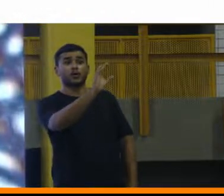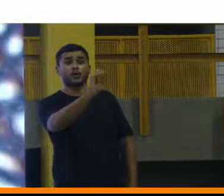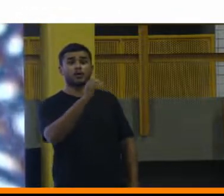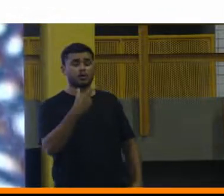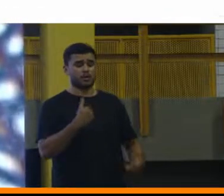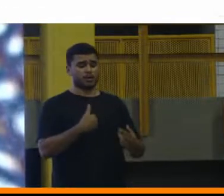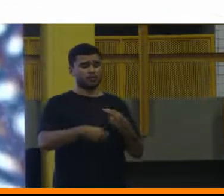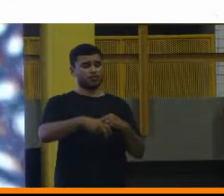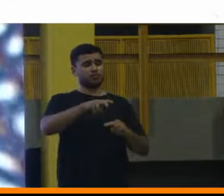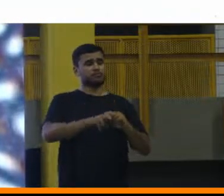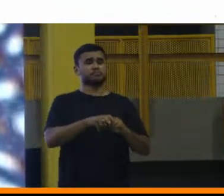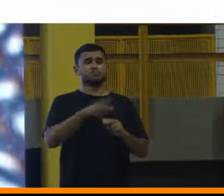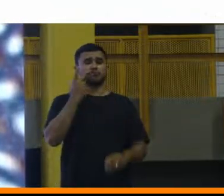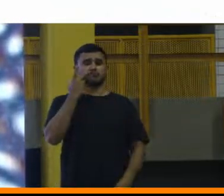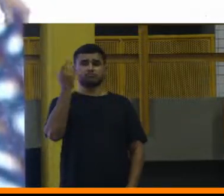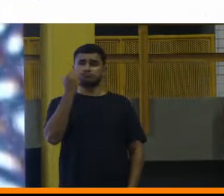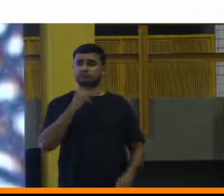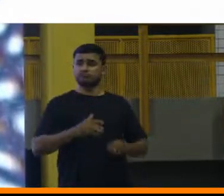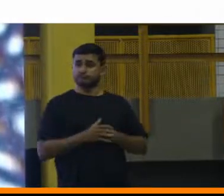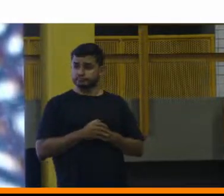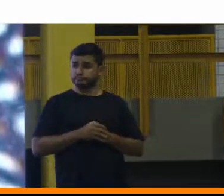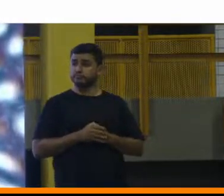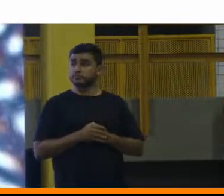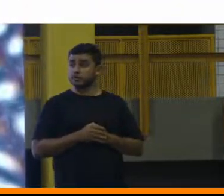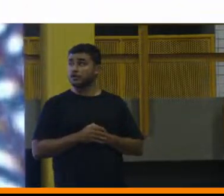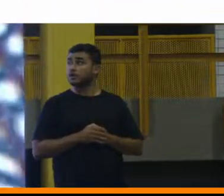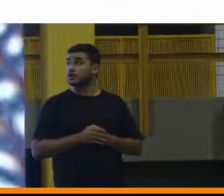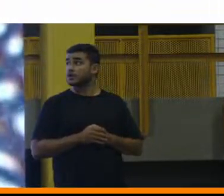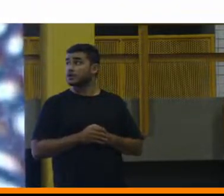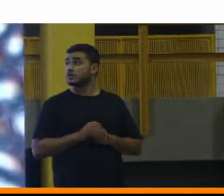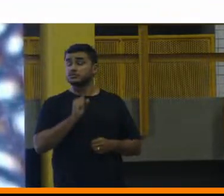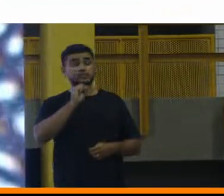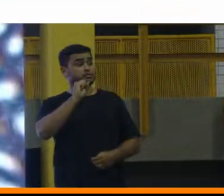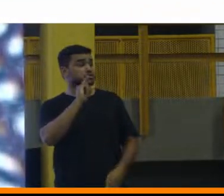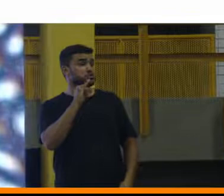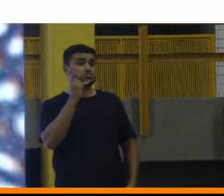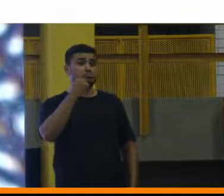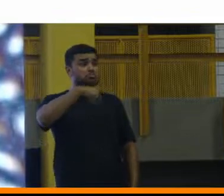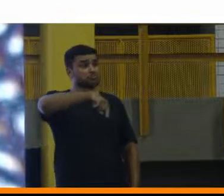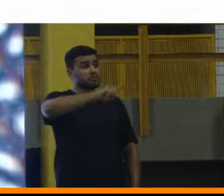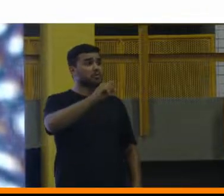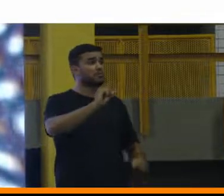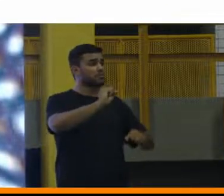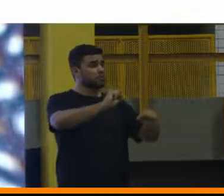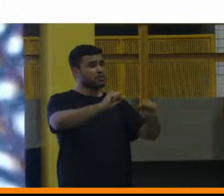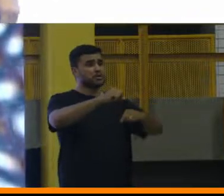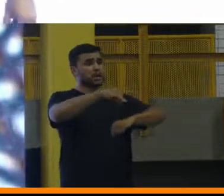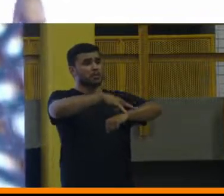se nada tivesse acontecendo. Inclusive se precisar ir ao banheiro fazer xixi, está de boa.